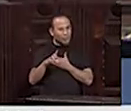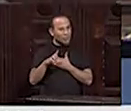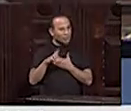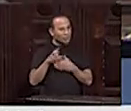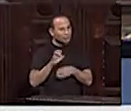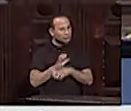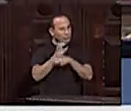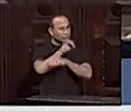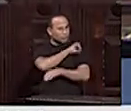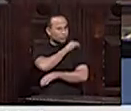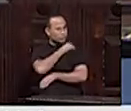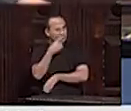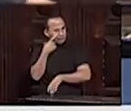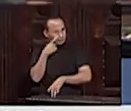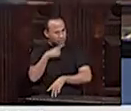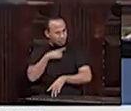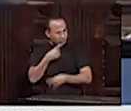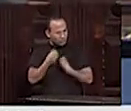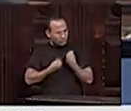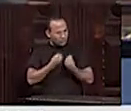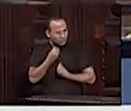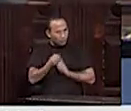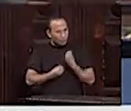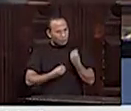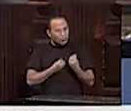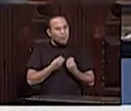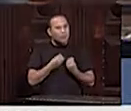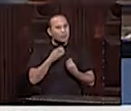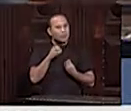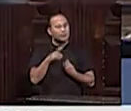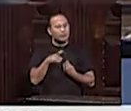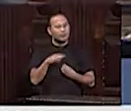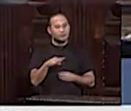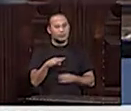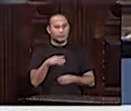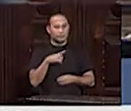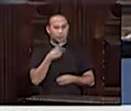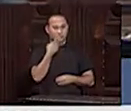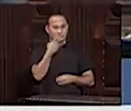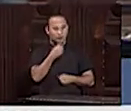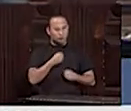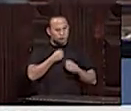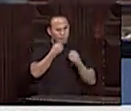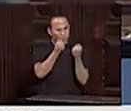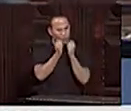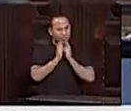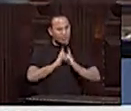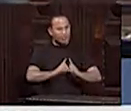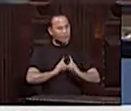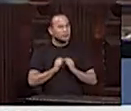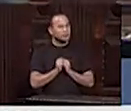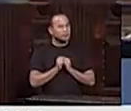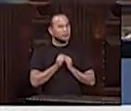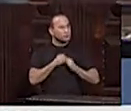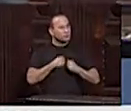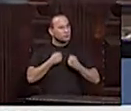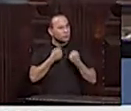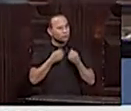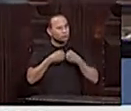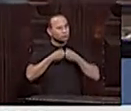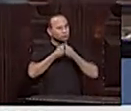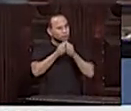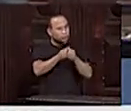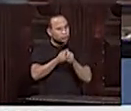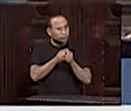se existe possibilidade efetiva de haver um esforço da Casa, de haver um esforço junto ao governo